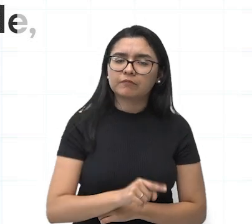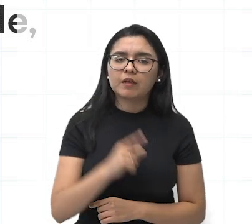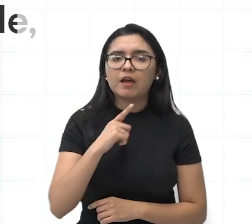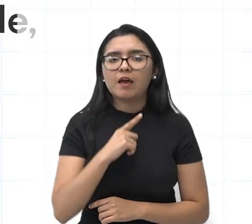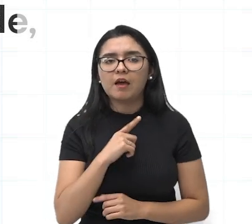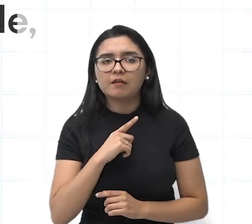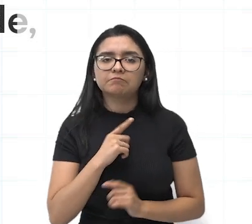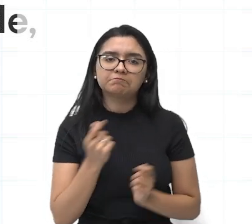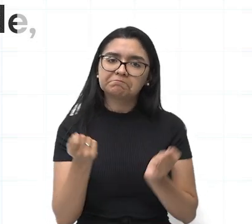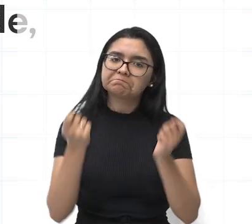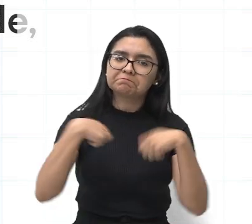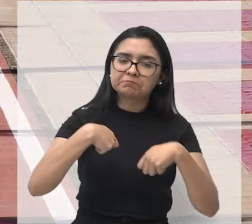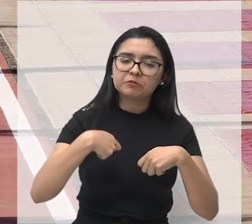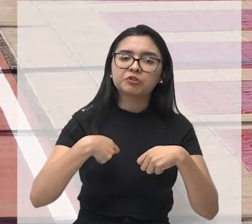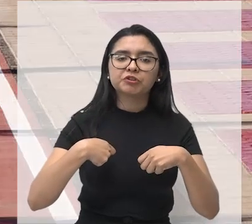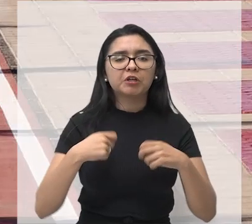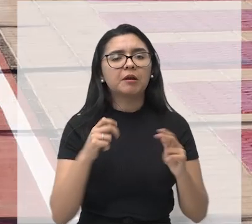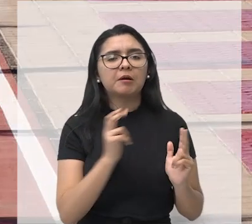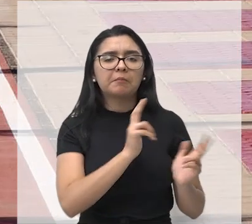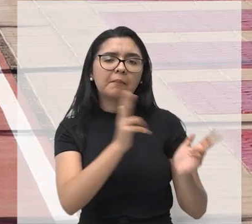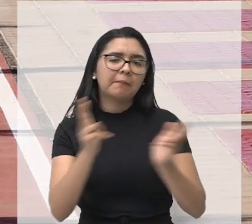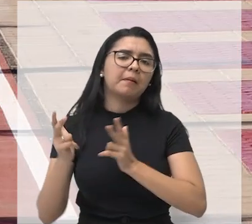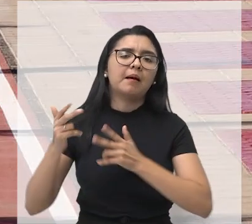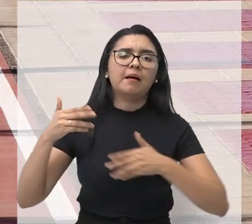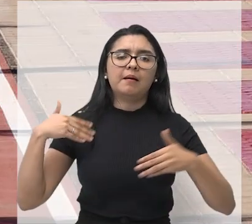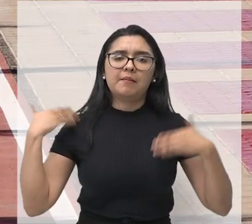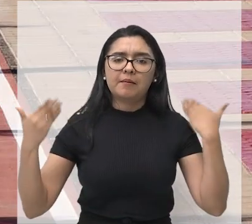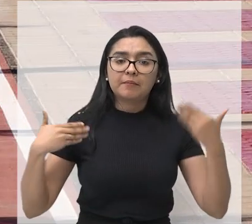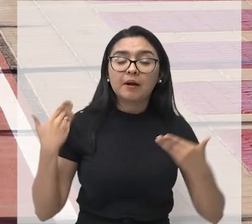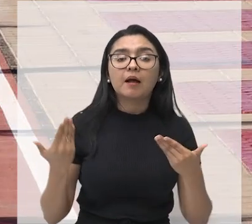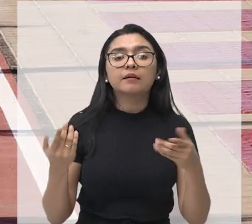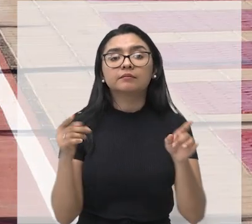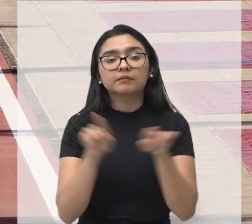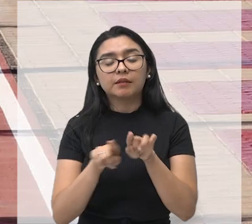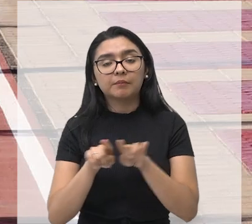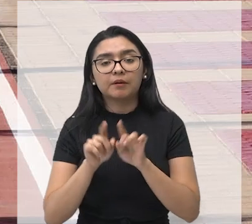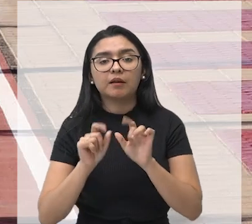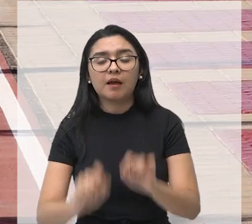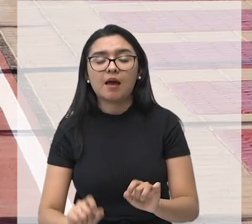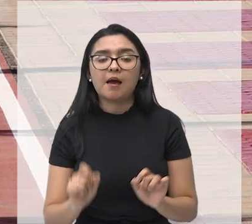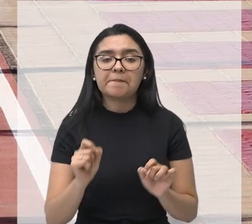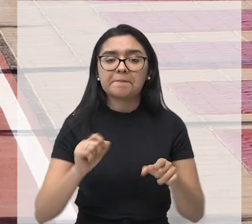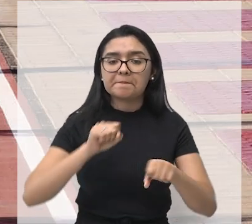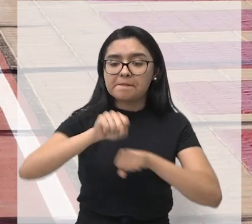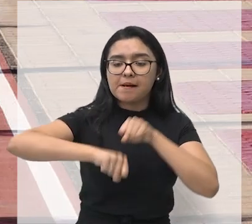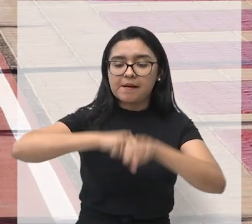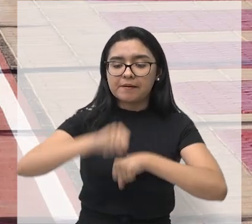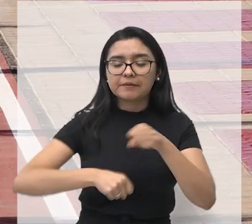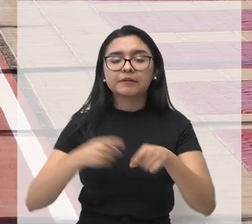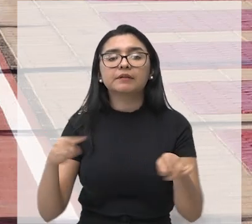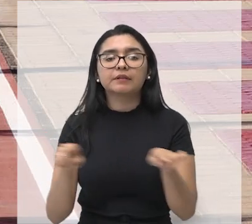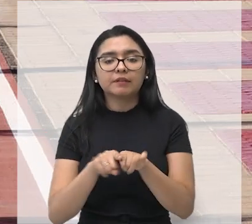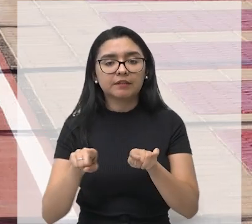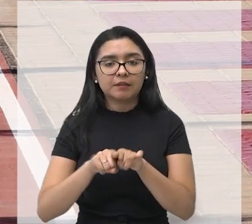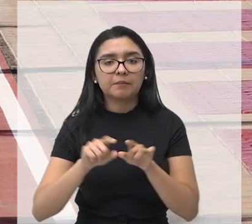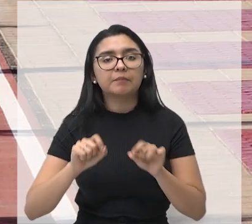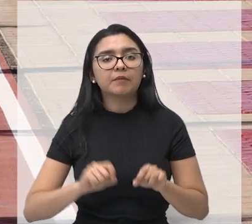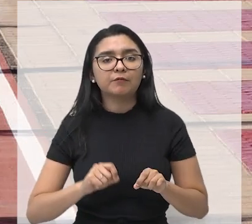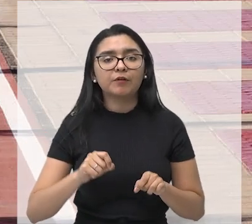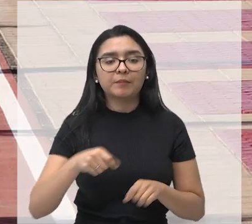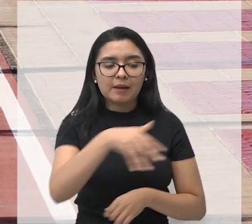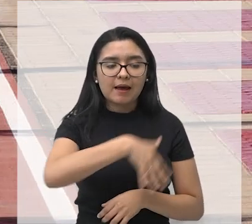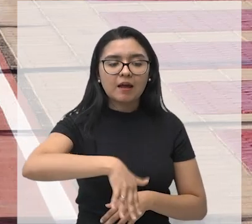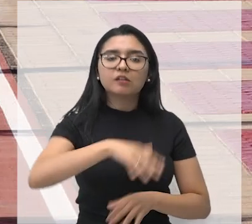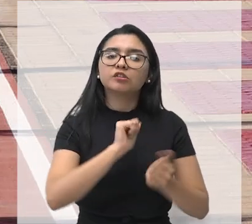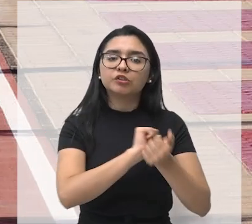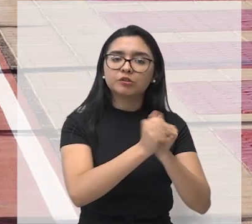de lazer, como eu falei para vocês, aí, com todos esses benefícios, a bike também foi introduzida no mundo esportivo.